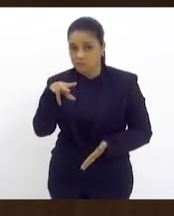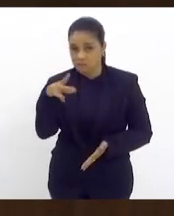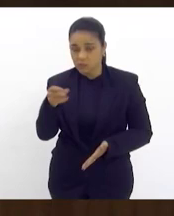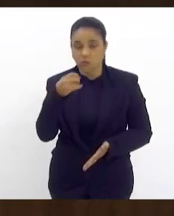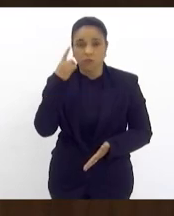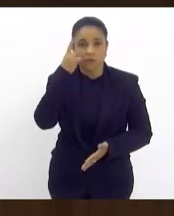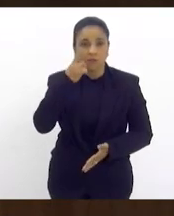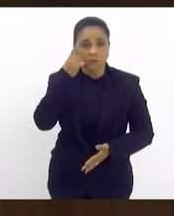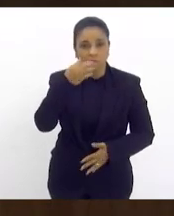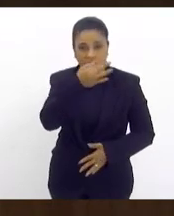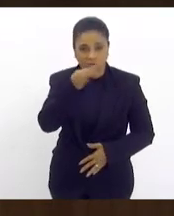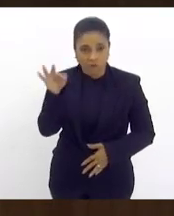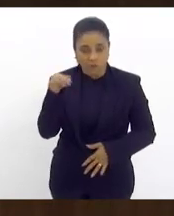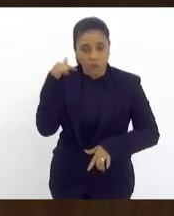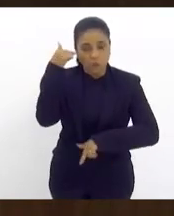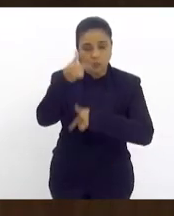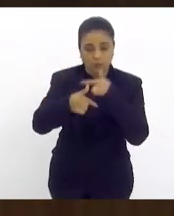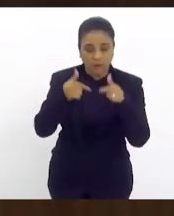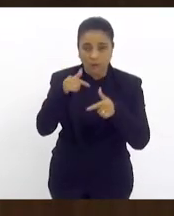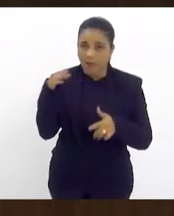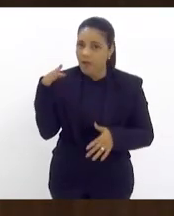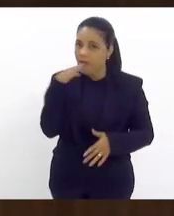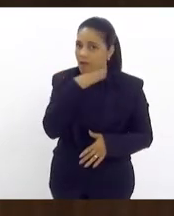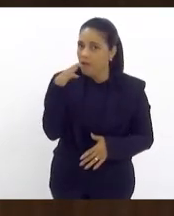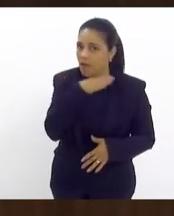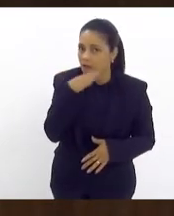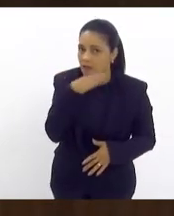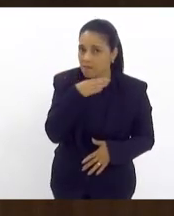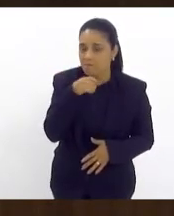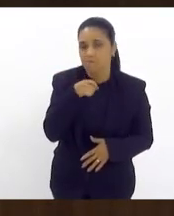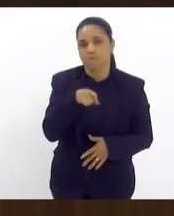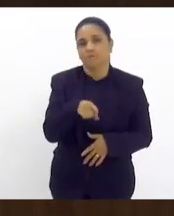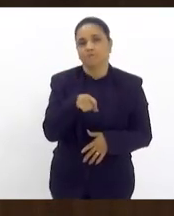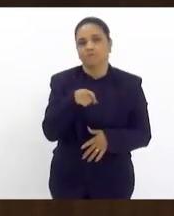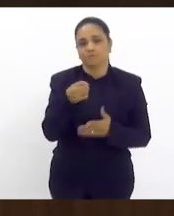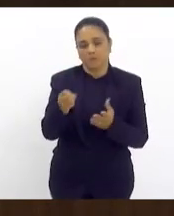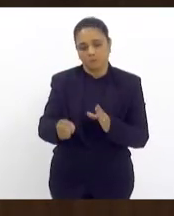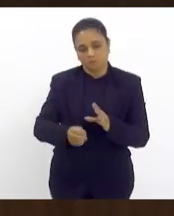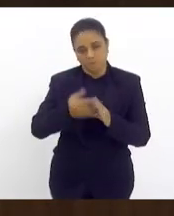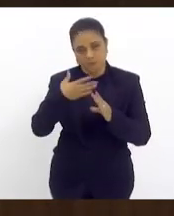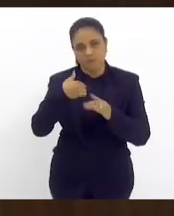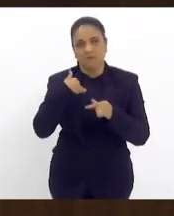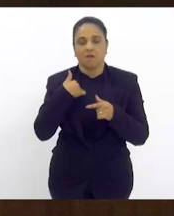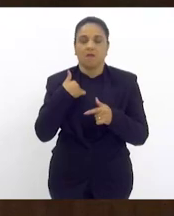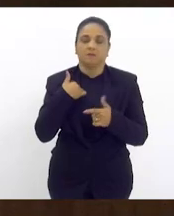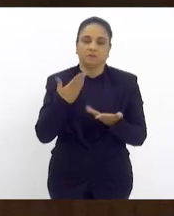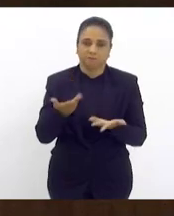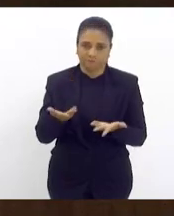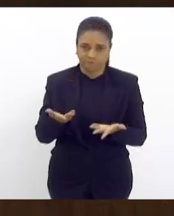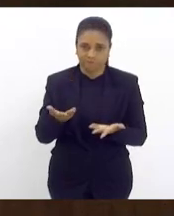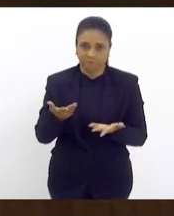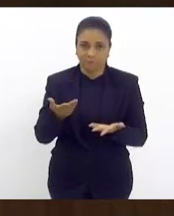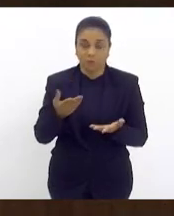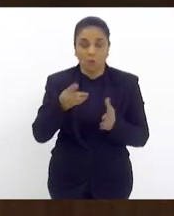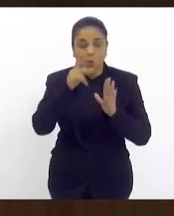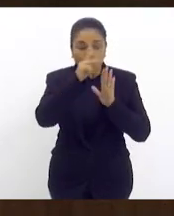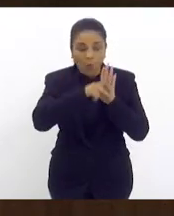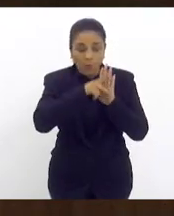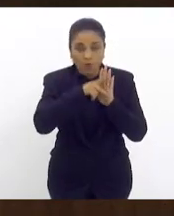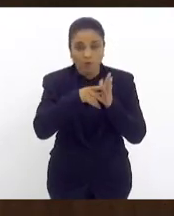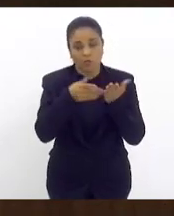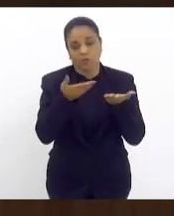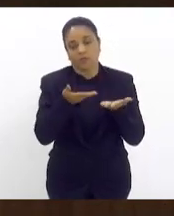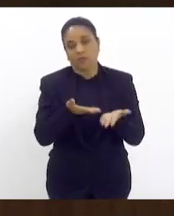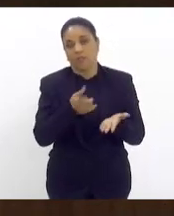que trabalha rapidamente para que nos envia mensagem o projeto tá posto